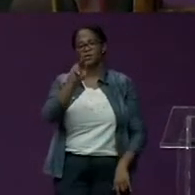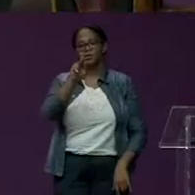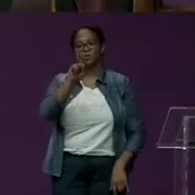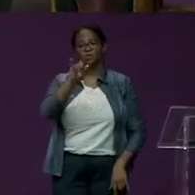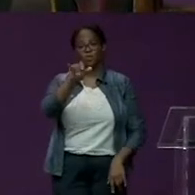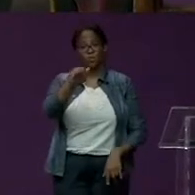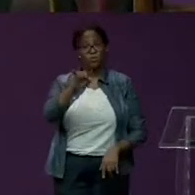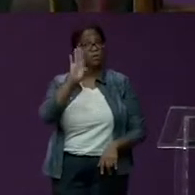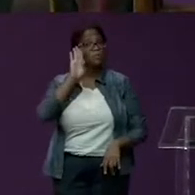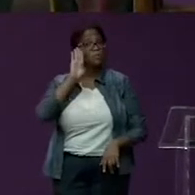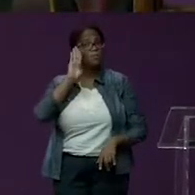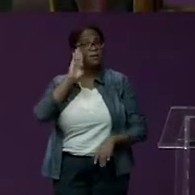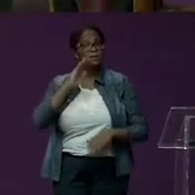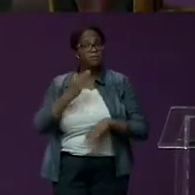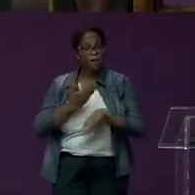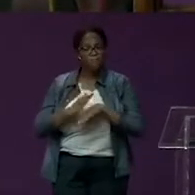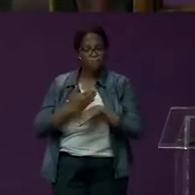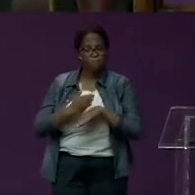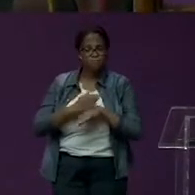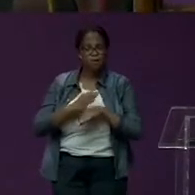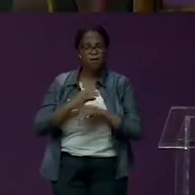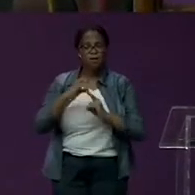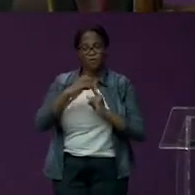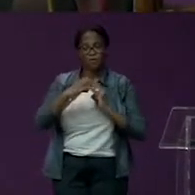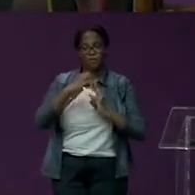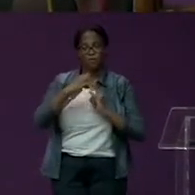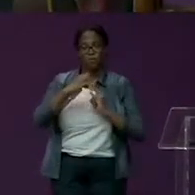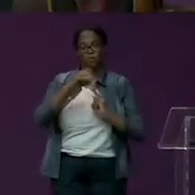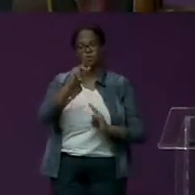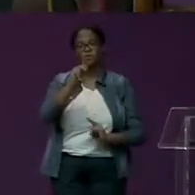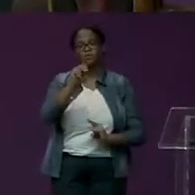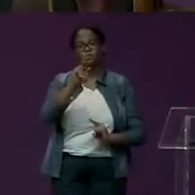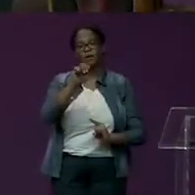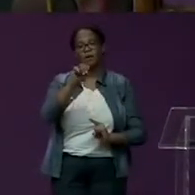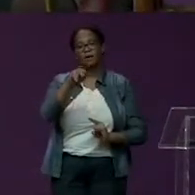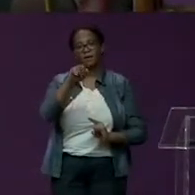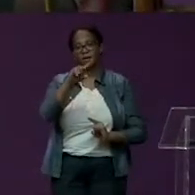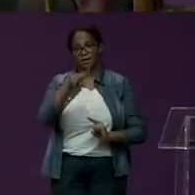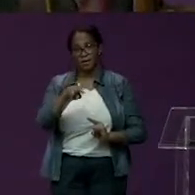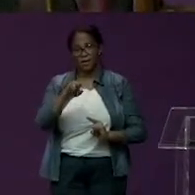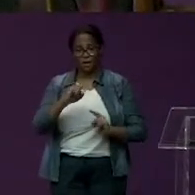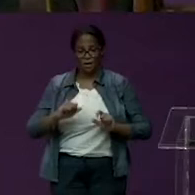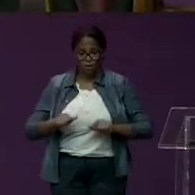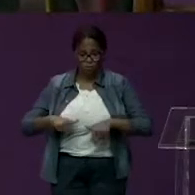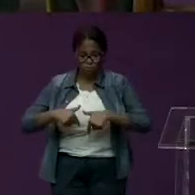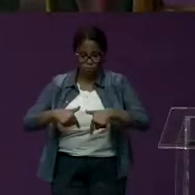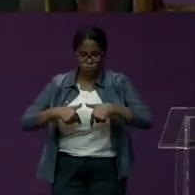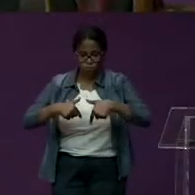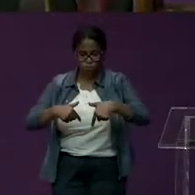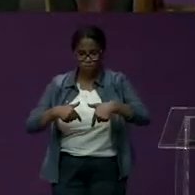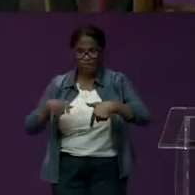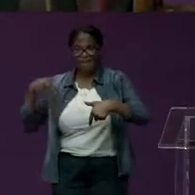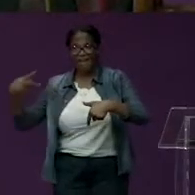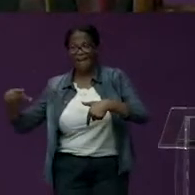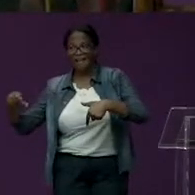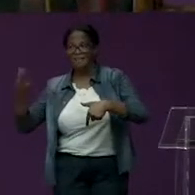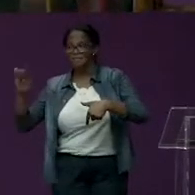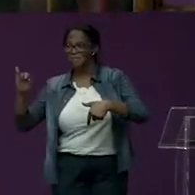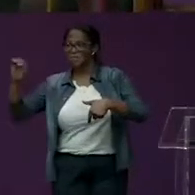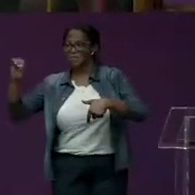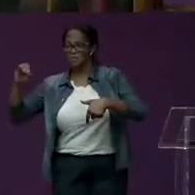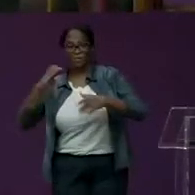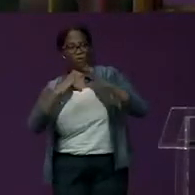na Fiocruz do Paraná, e que é a linha de produção é em Biomanguinhos. Então, são associações